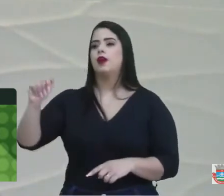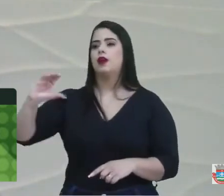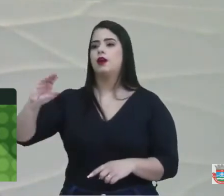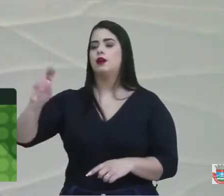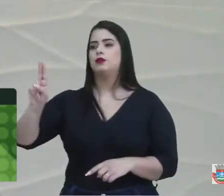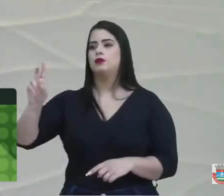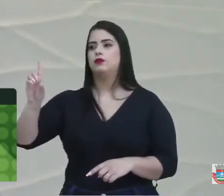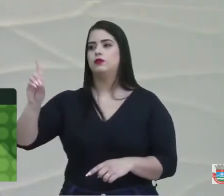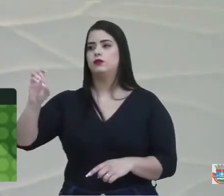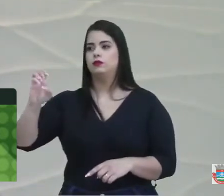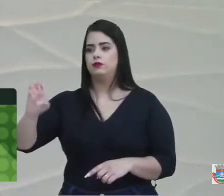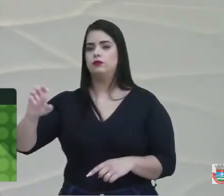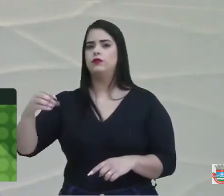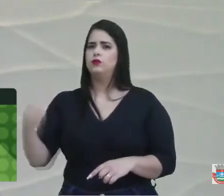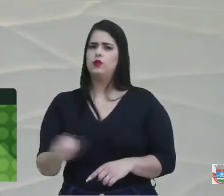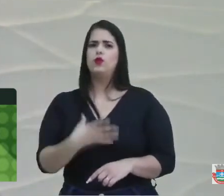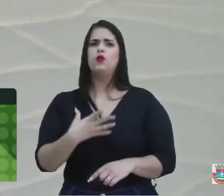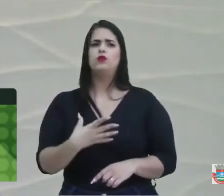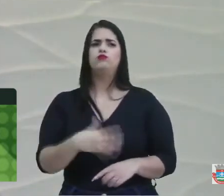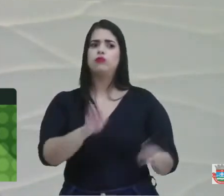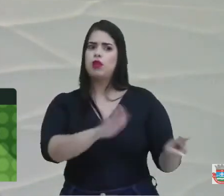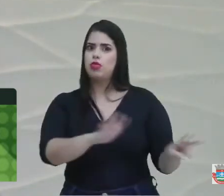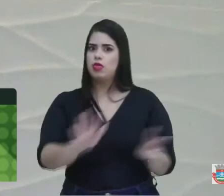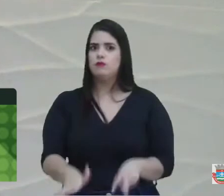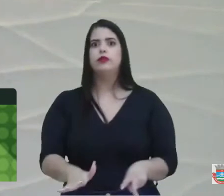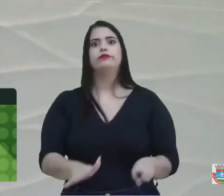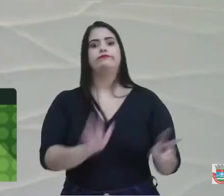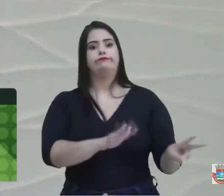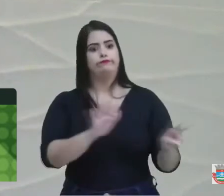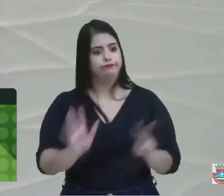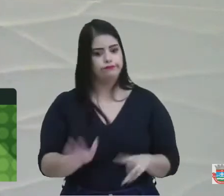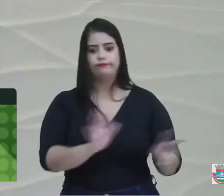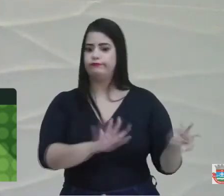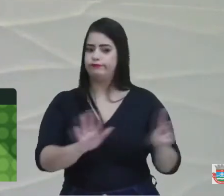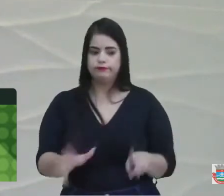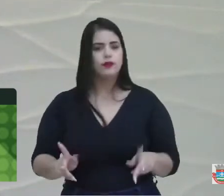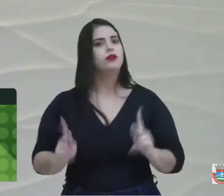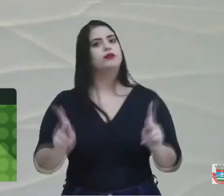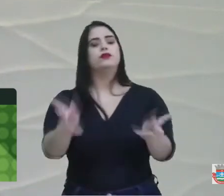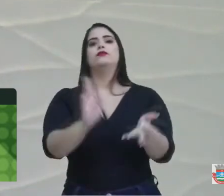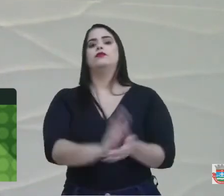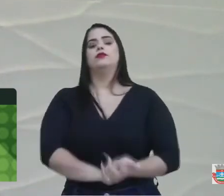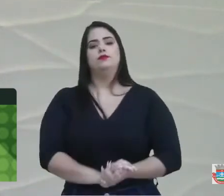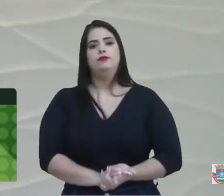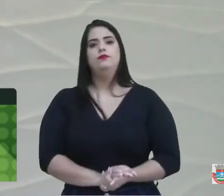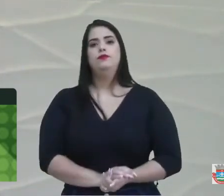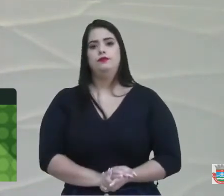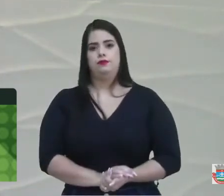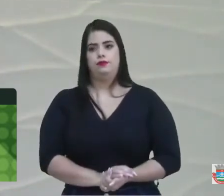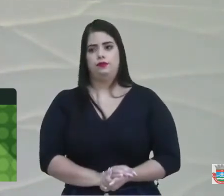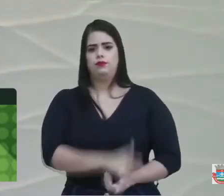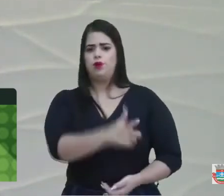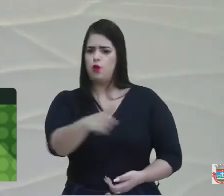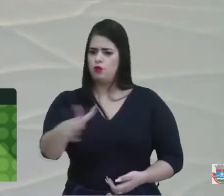100 mil litros de água semanal, né, desse dessalinizador. Então é uma quantidade, né, que para outras comunidades